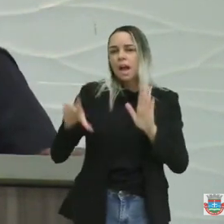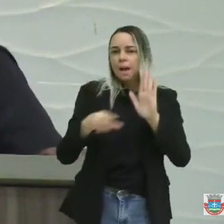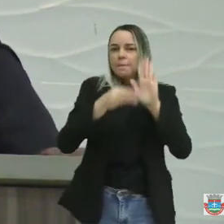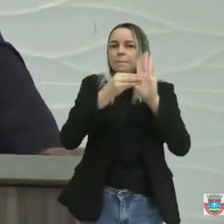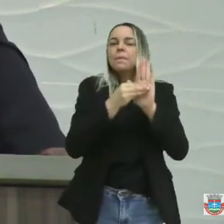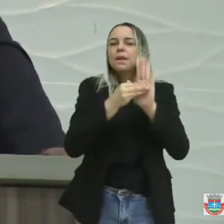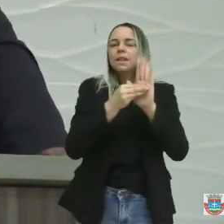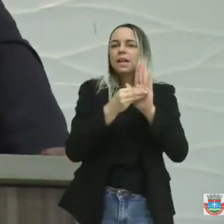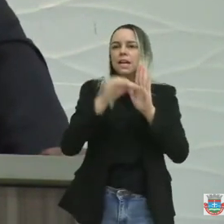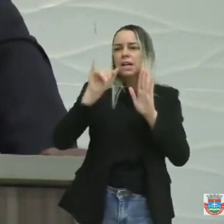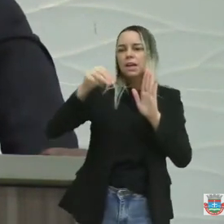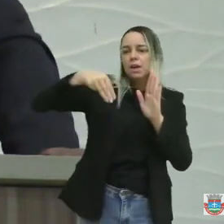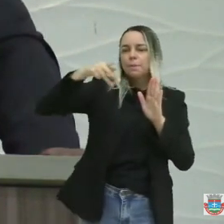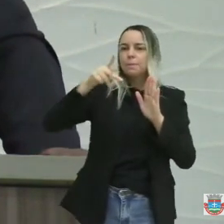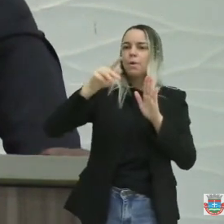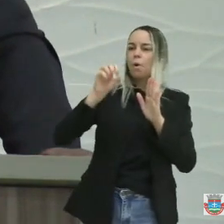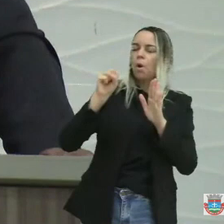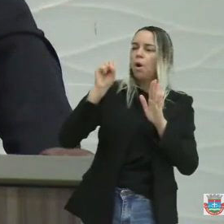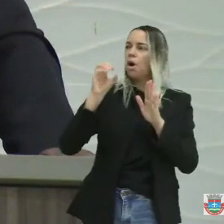impositiva.